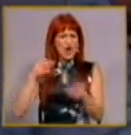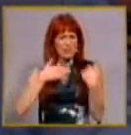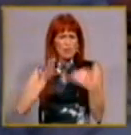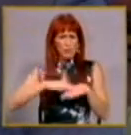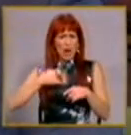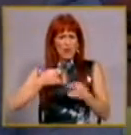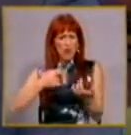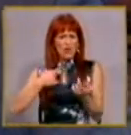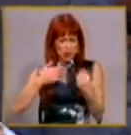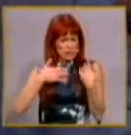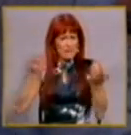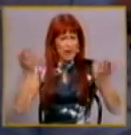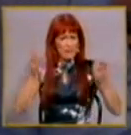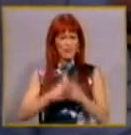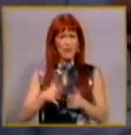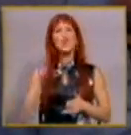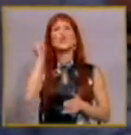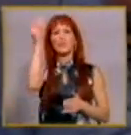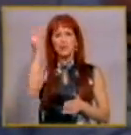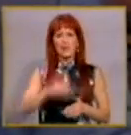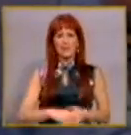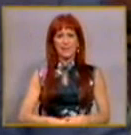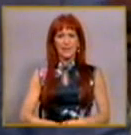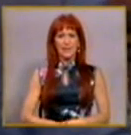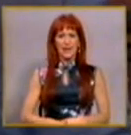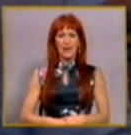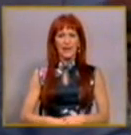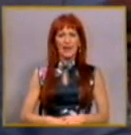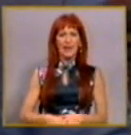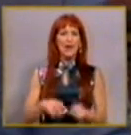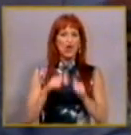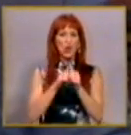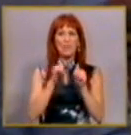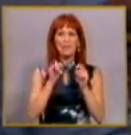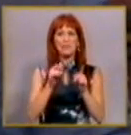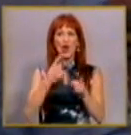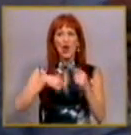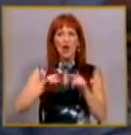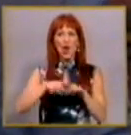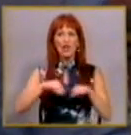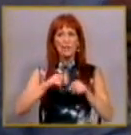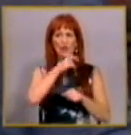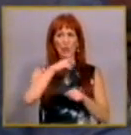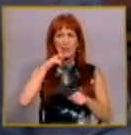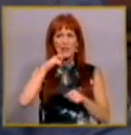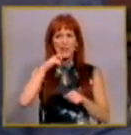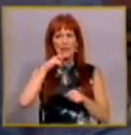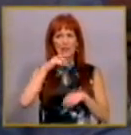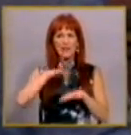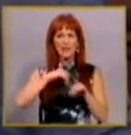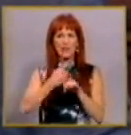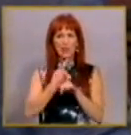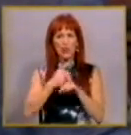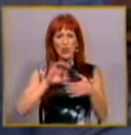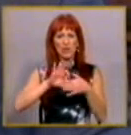por aquilo que somos responsáveis. 12%. E nessa matéria, cumprimos bem, que é dizer, nós também assumimos um compromisso, fizemos uma coligação,